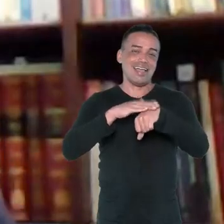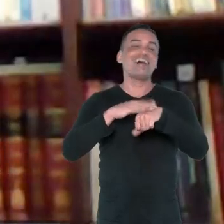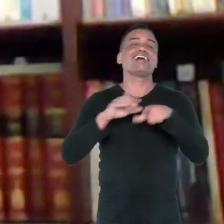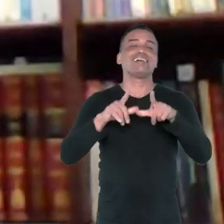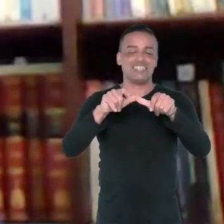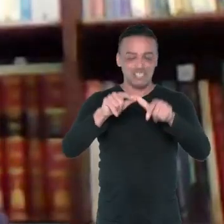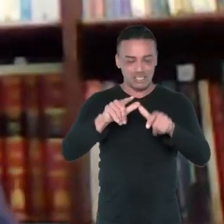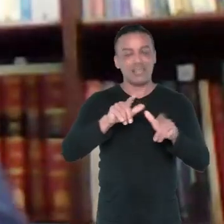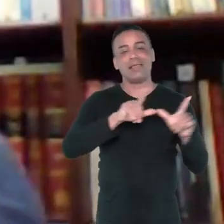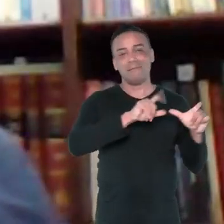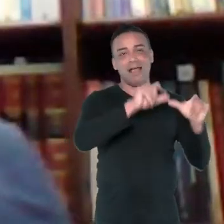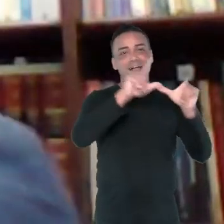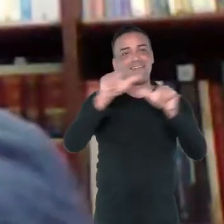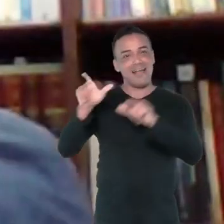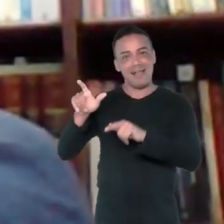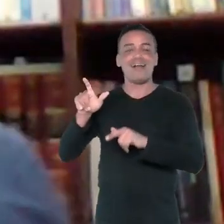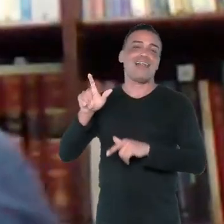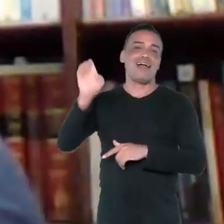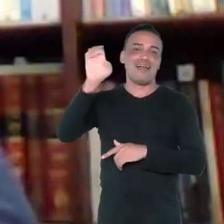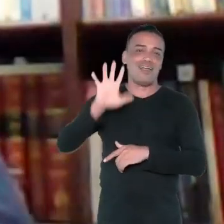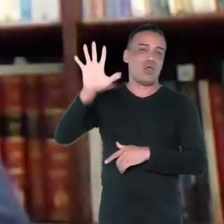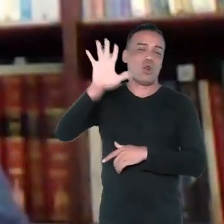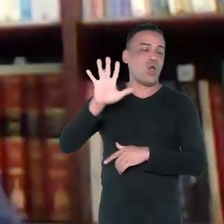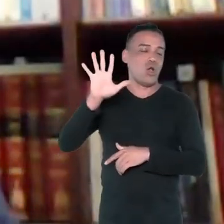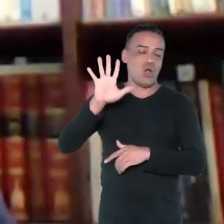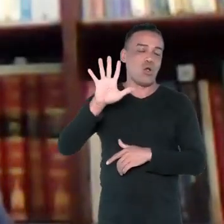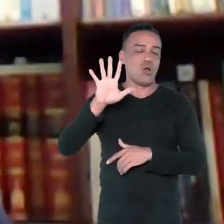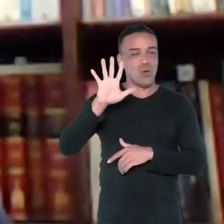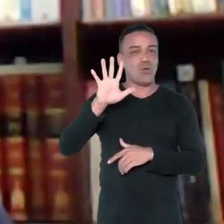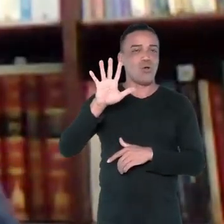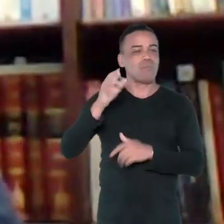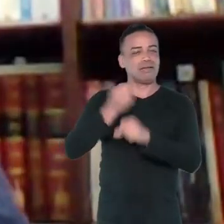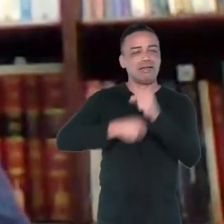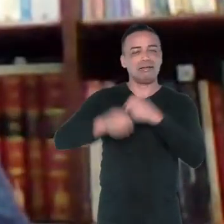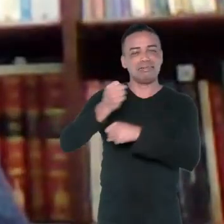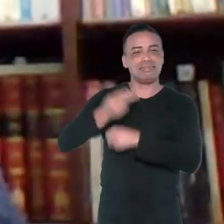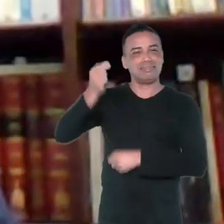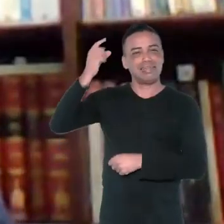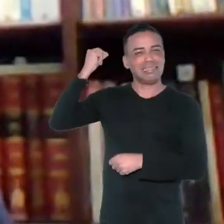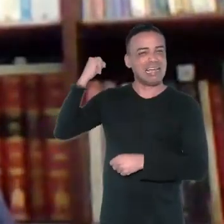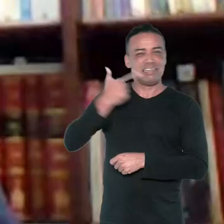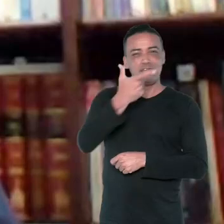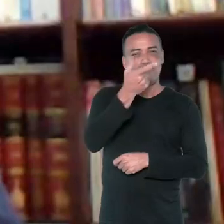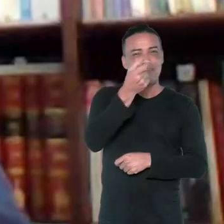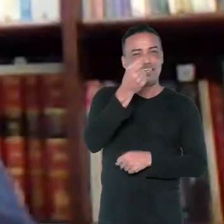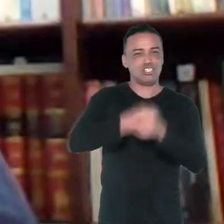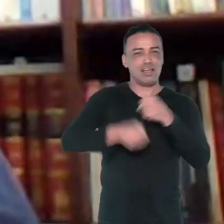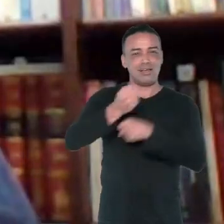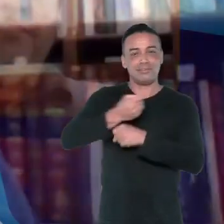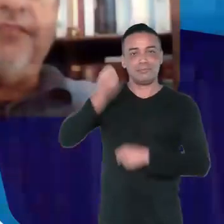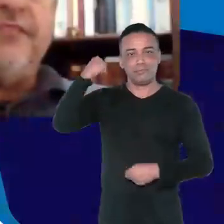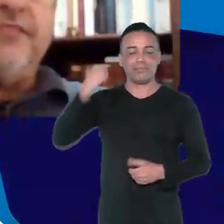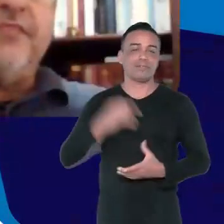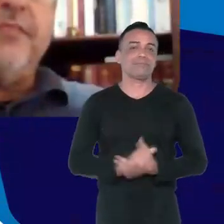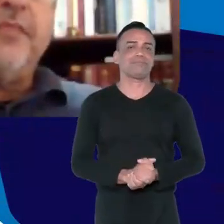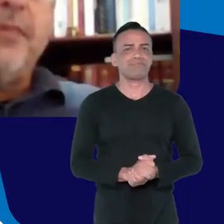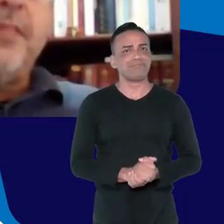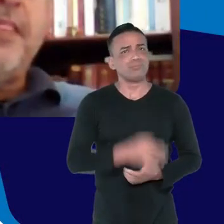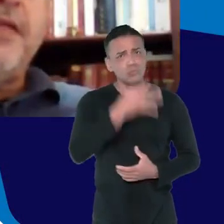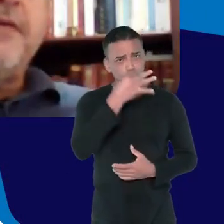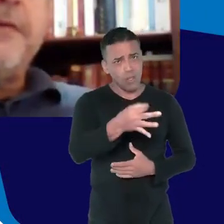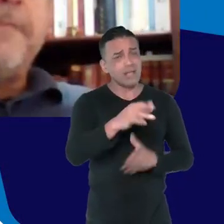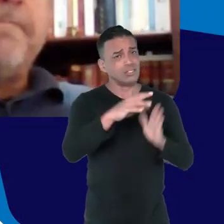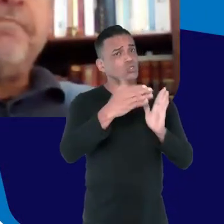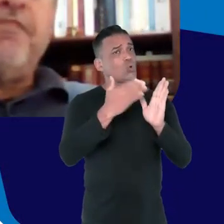essa viagem. Sim. Que eu fiz muitos anos atrás, mais de 20 anos atrás. Não, e o que eu acho legal